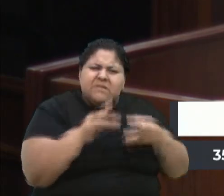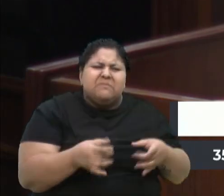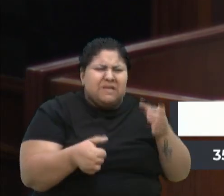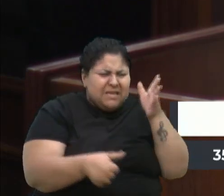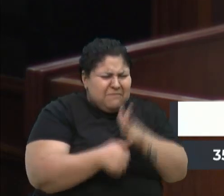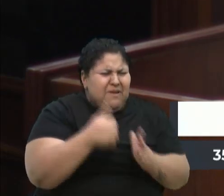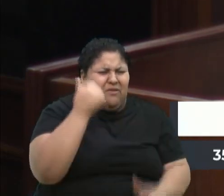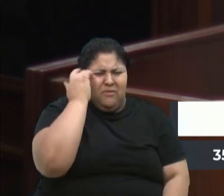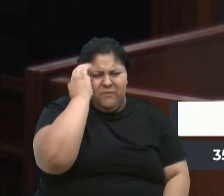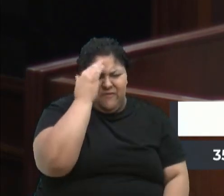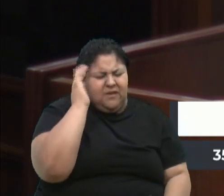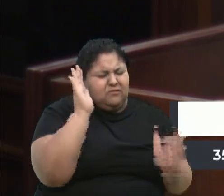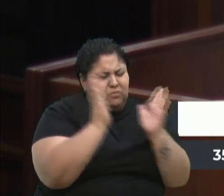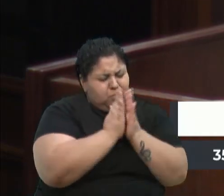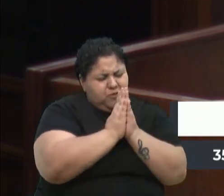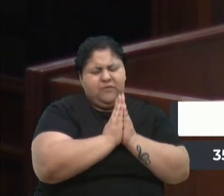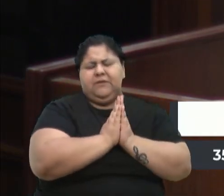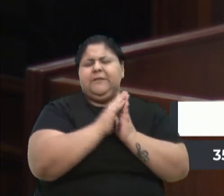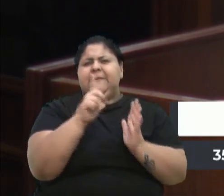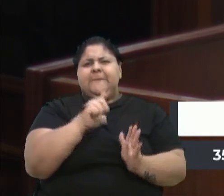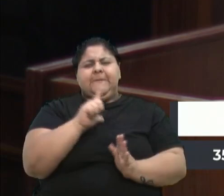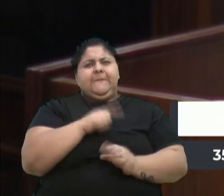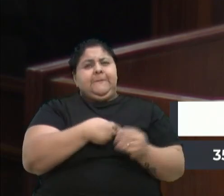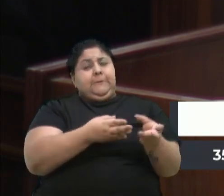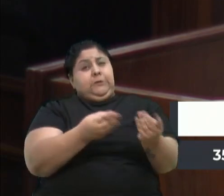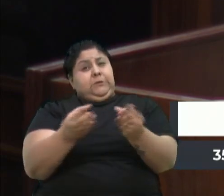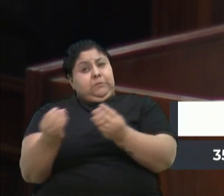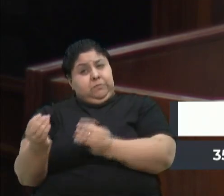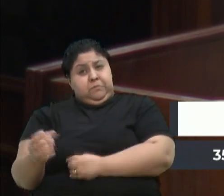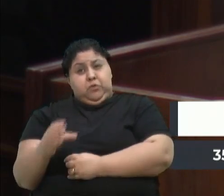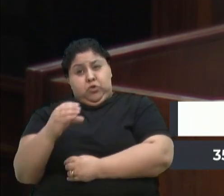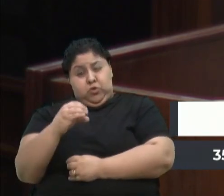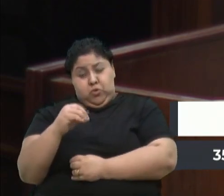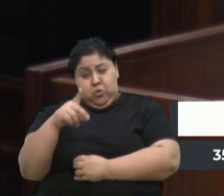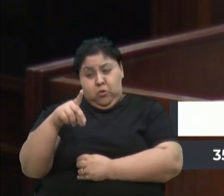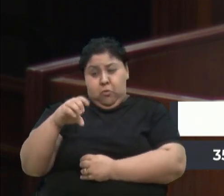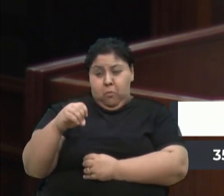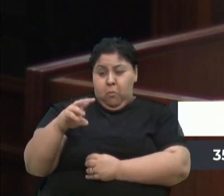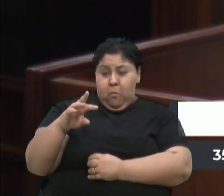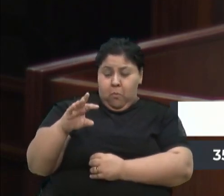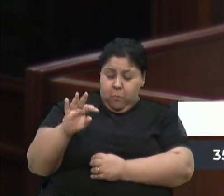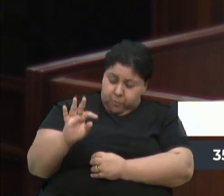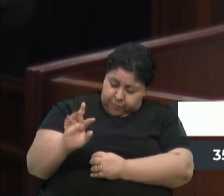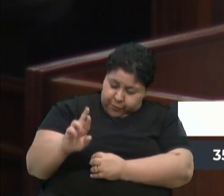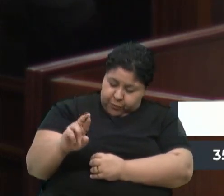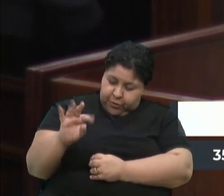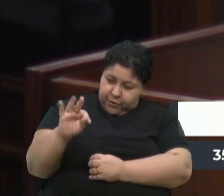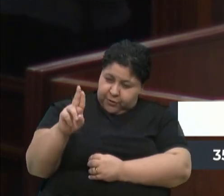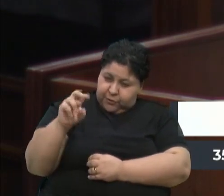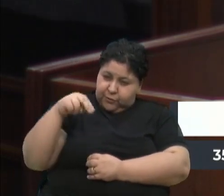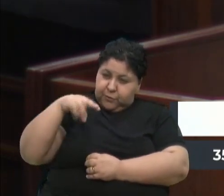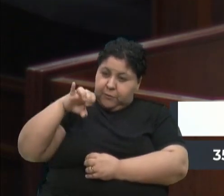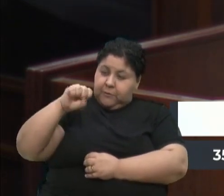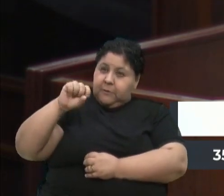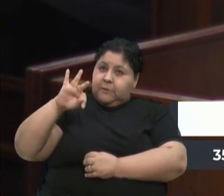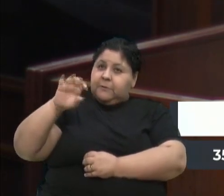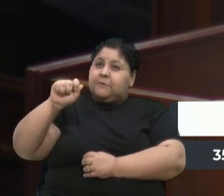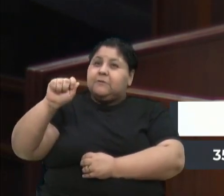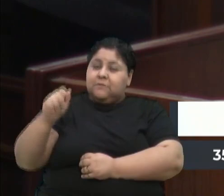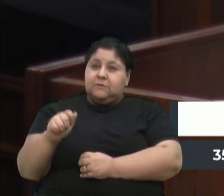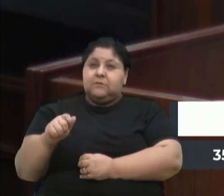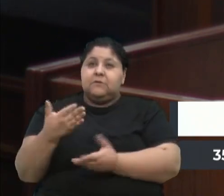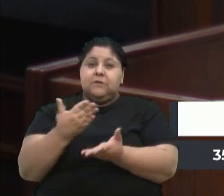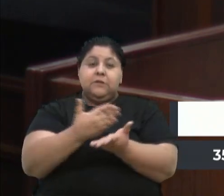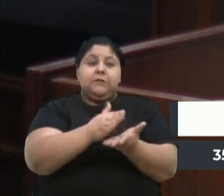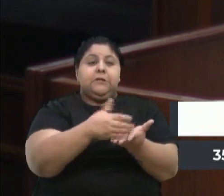tem muitos também que querem ser oportunistas nesse momento, e nós não podemos, através da dor das pessoas, ser oportunista, tirar